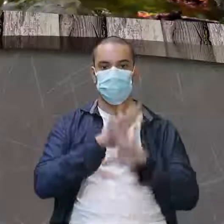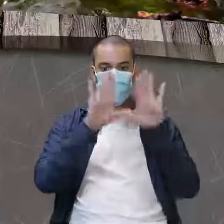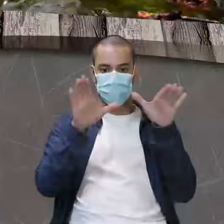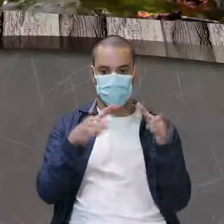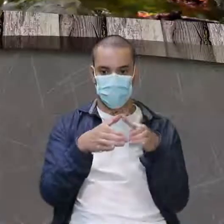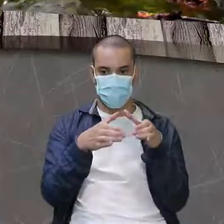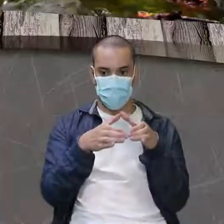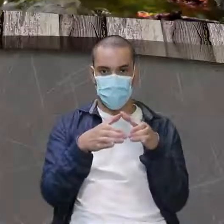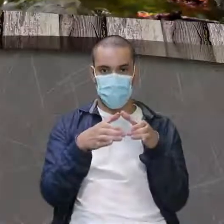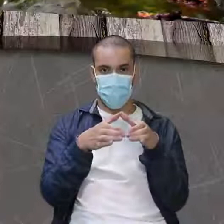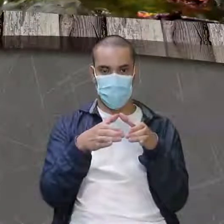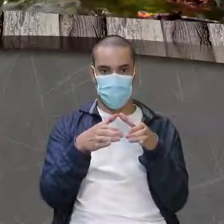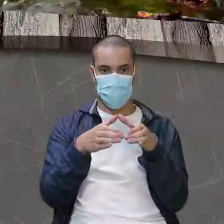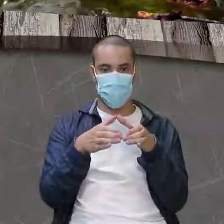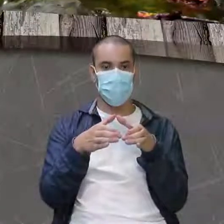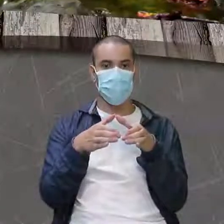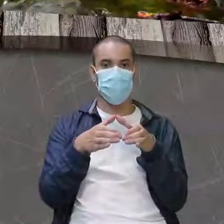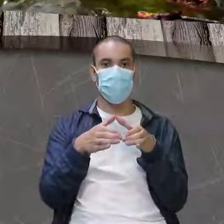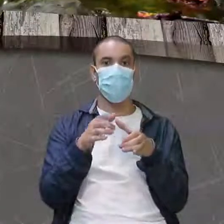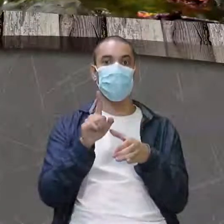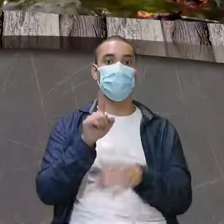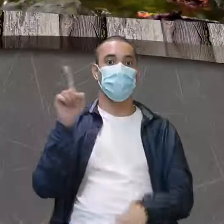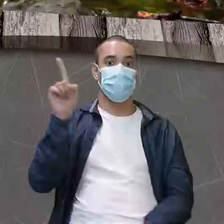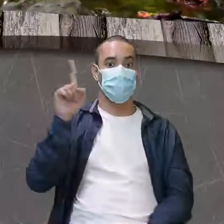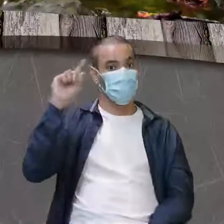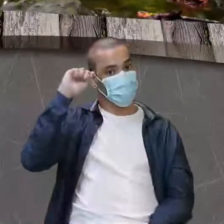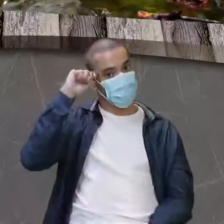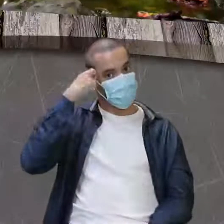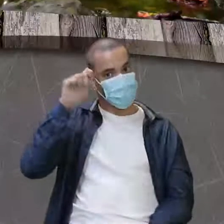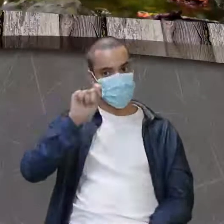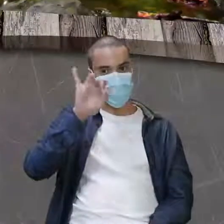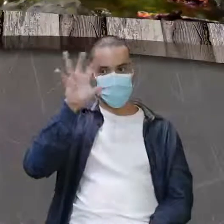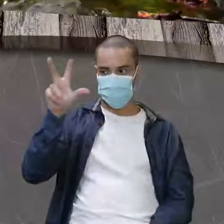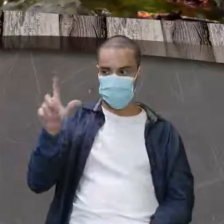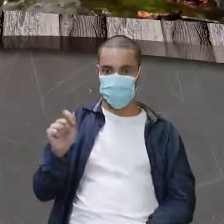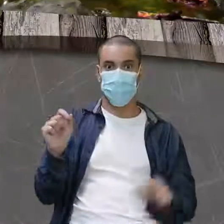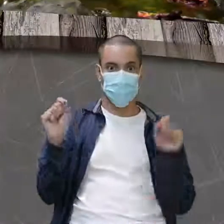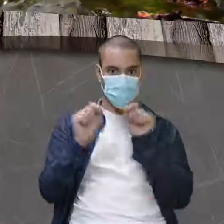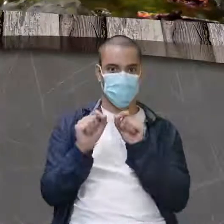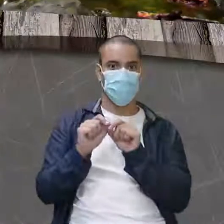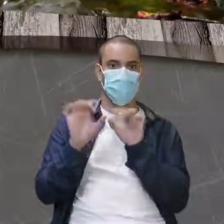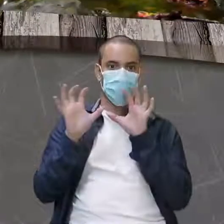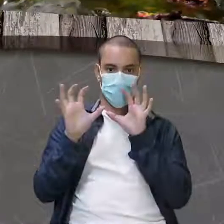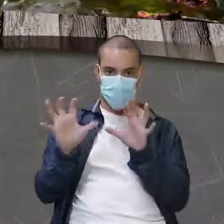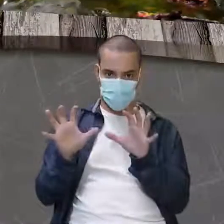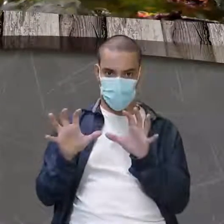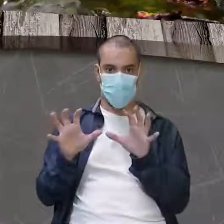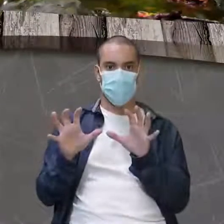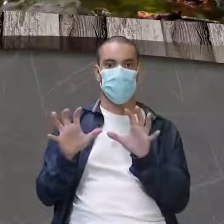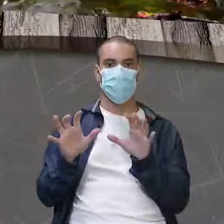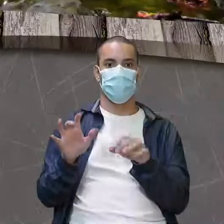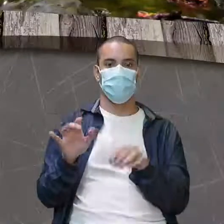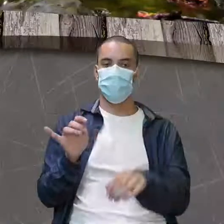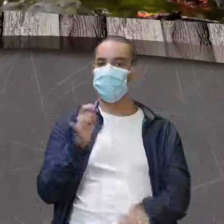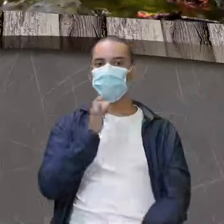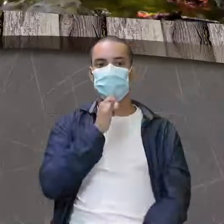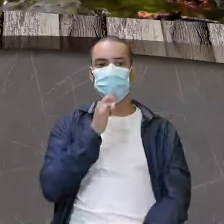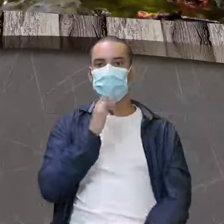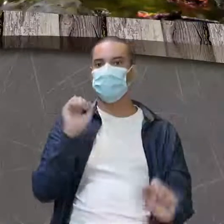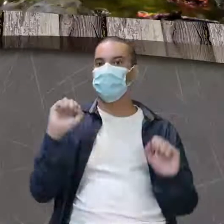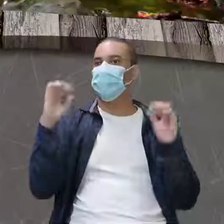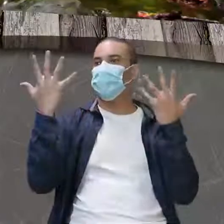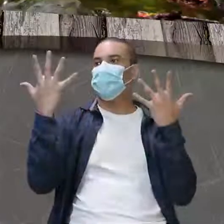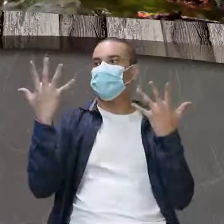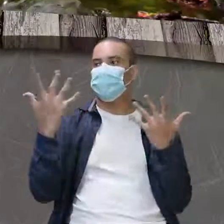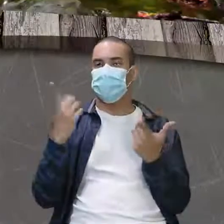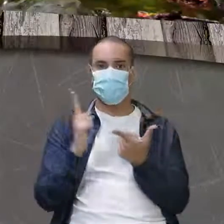né, na África que realizam esses eventos de canibalismo, por exemplo, numa festividade,